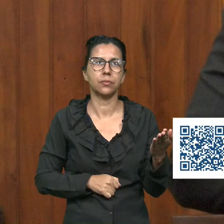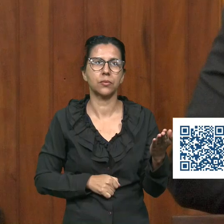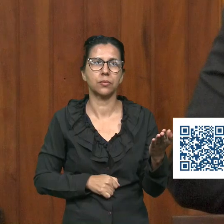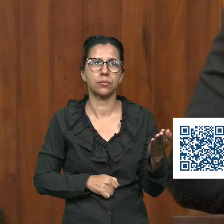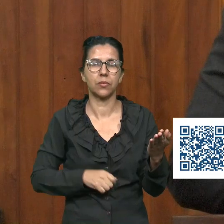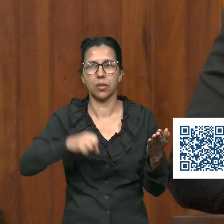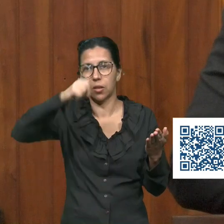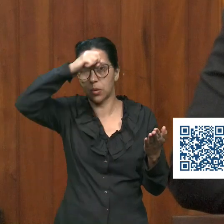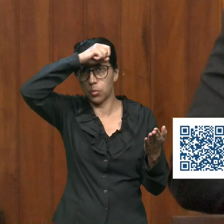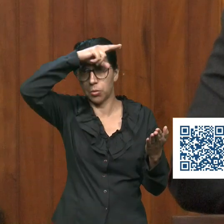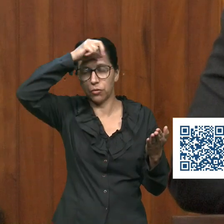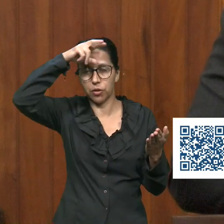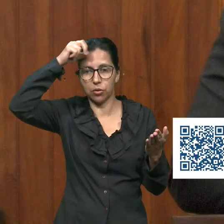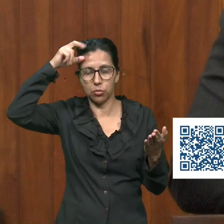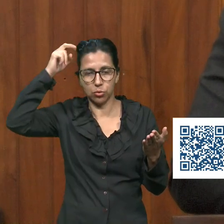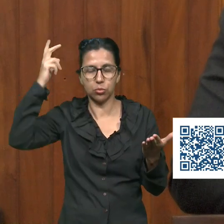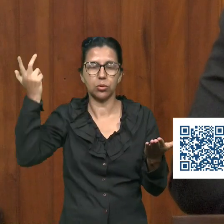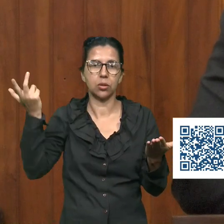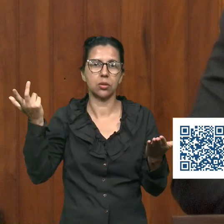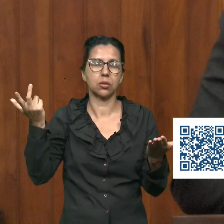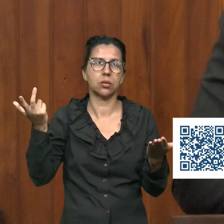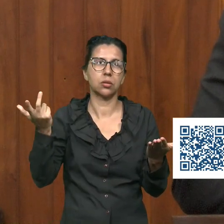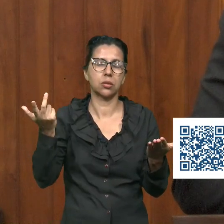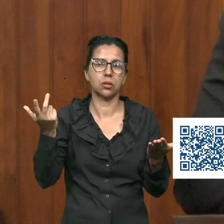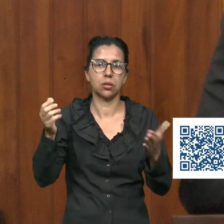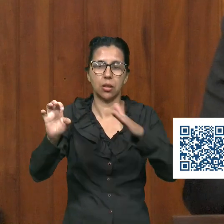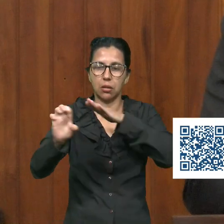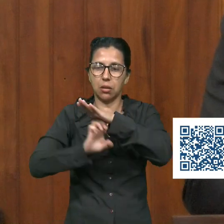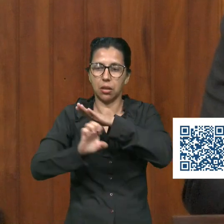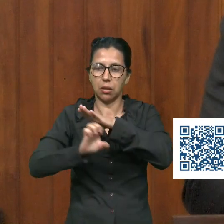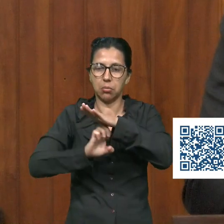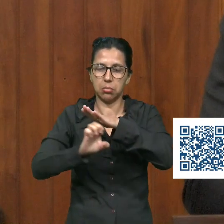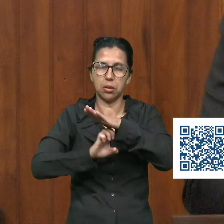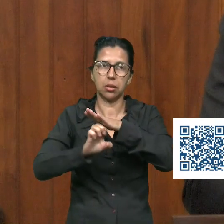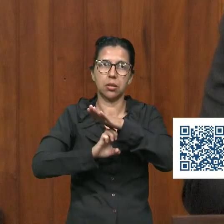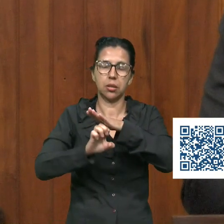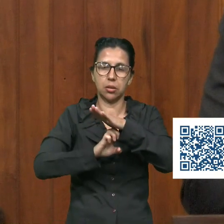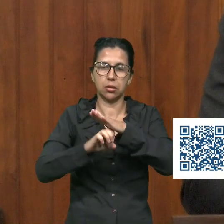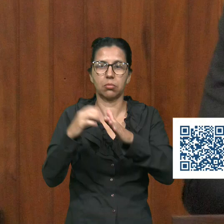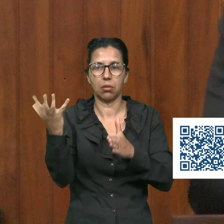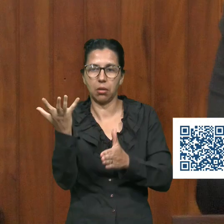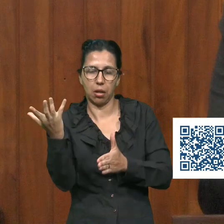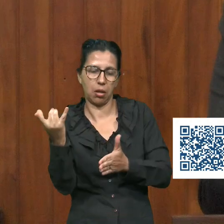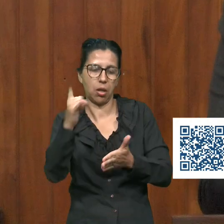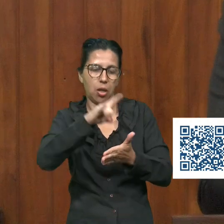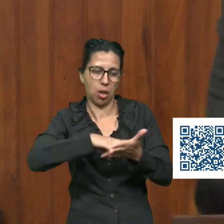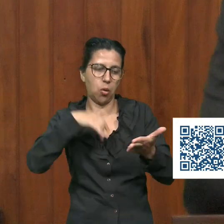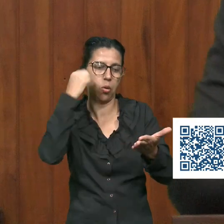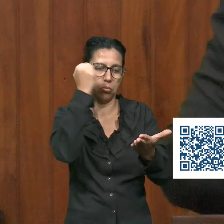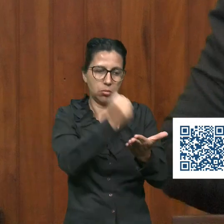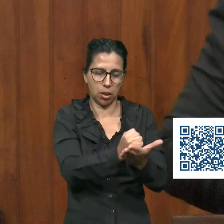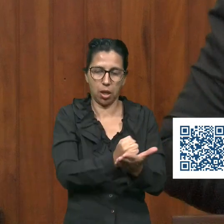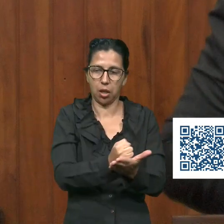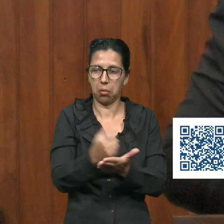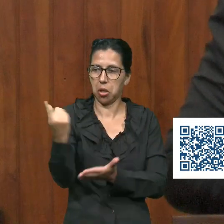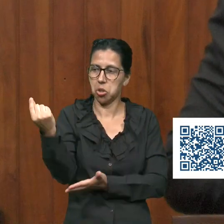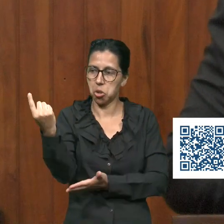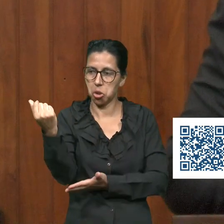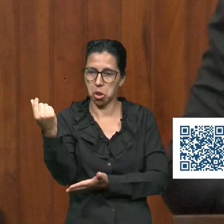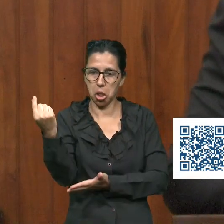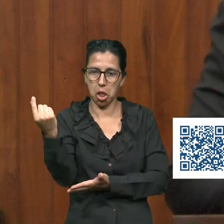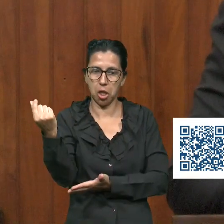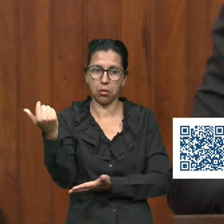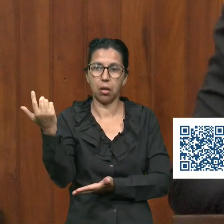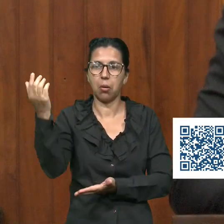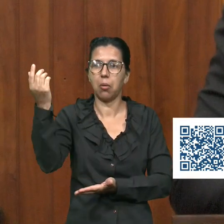Prefeitura abre uma licitação, as empresas que querem disputar aquele contrato dão lances e o mais